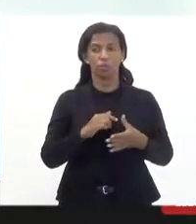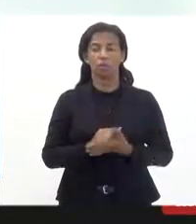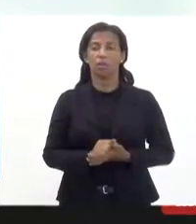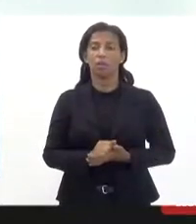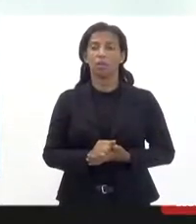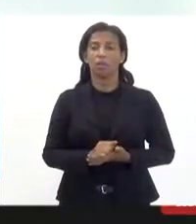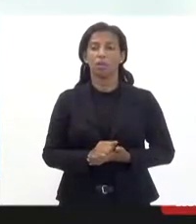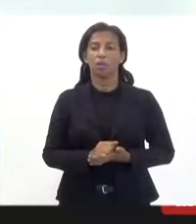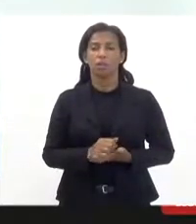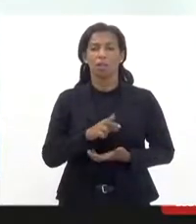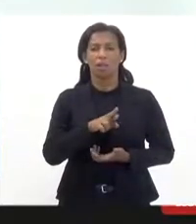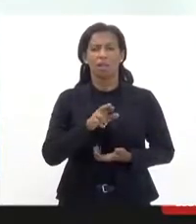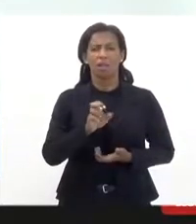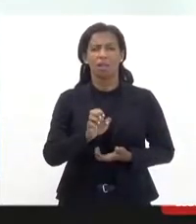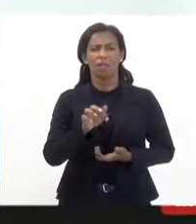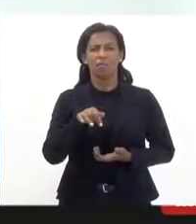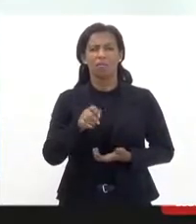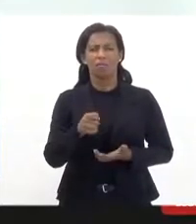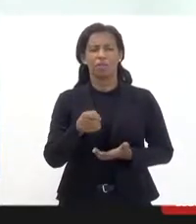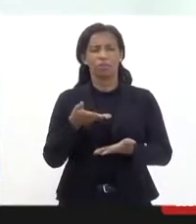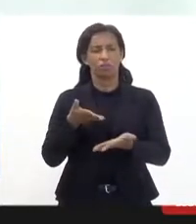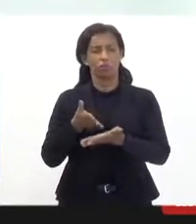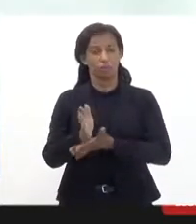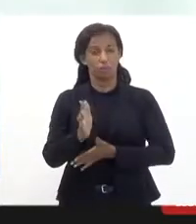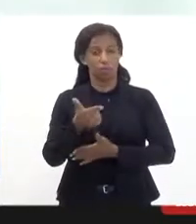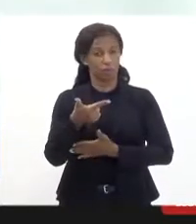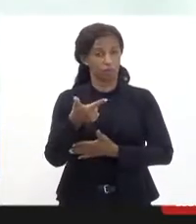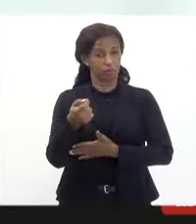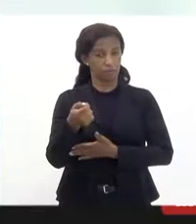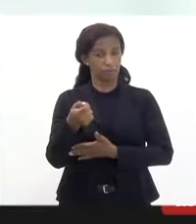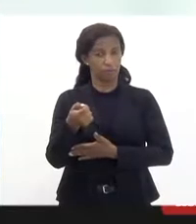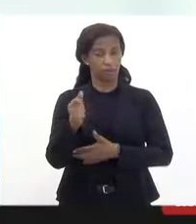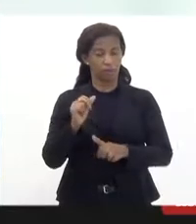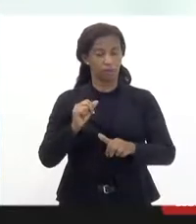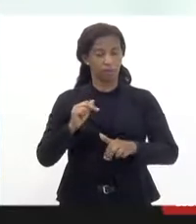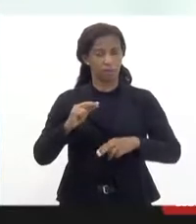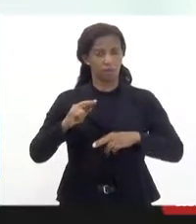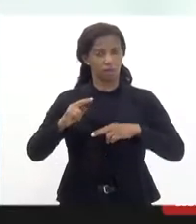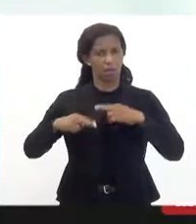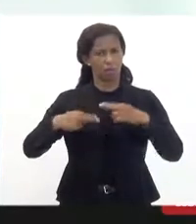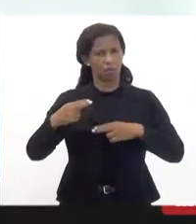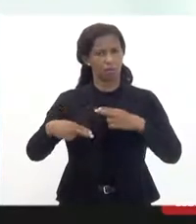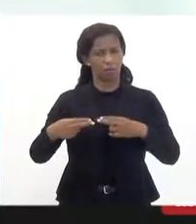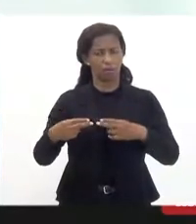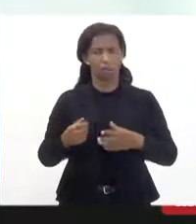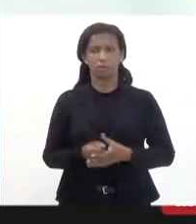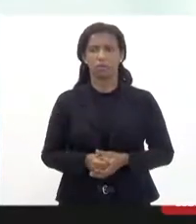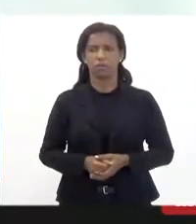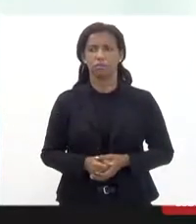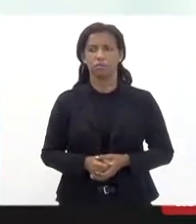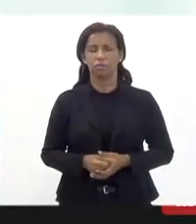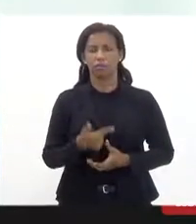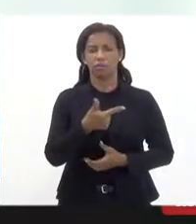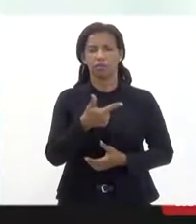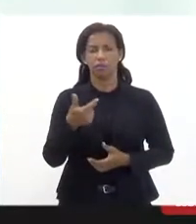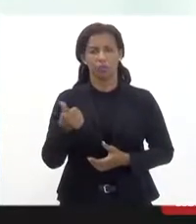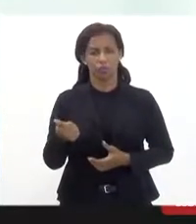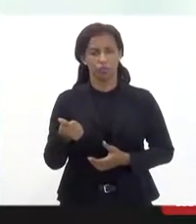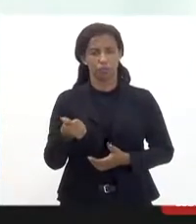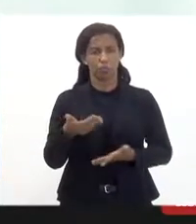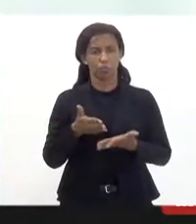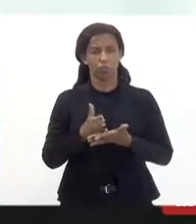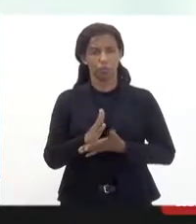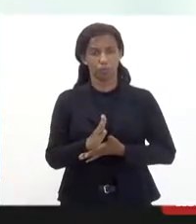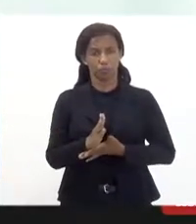refis foi aprovado em 20 e renovado em 21.